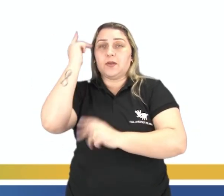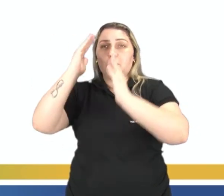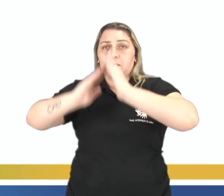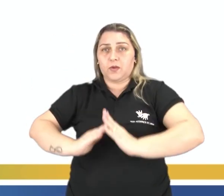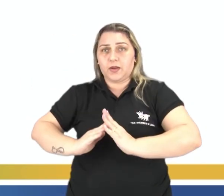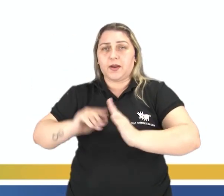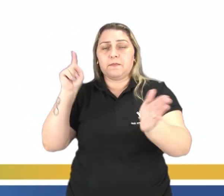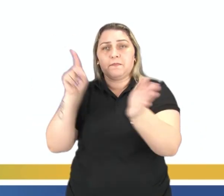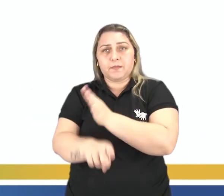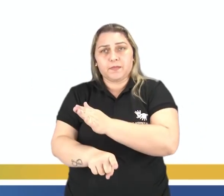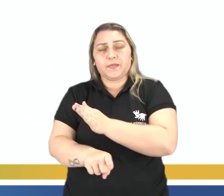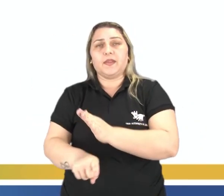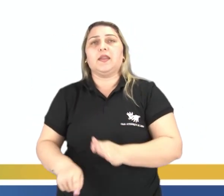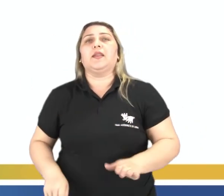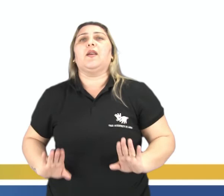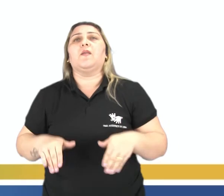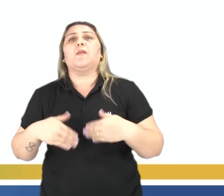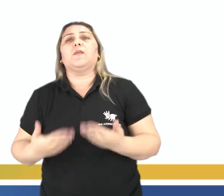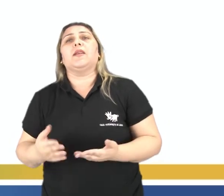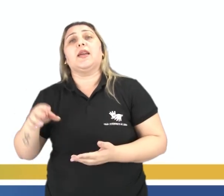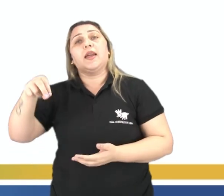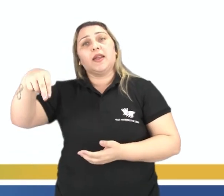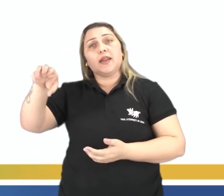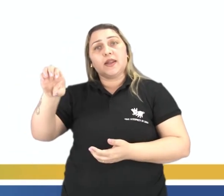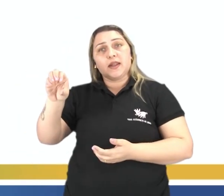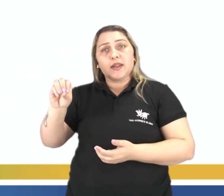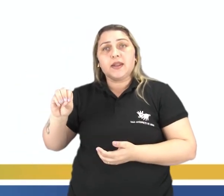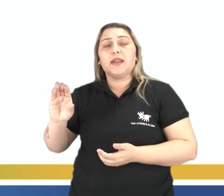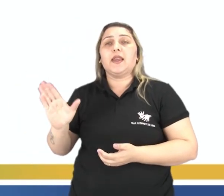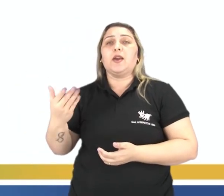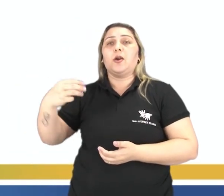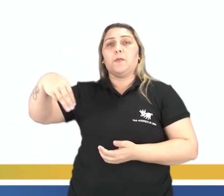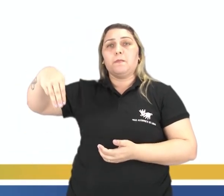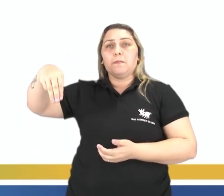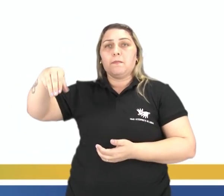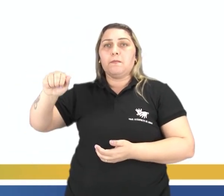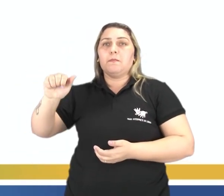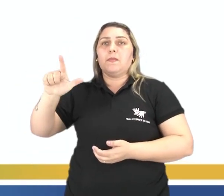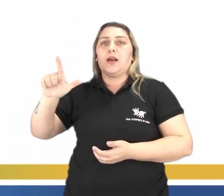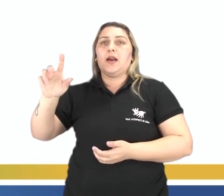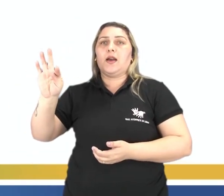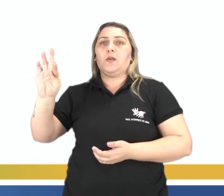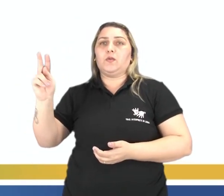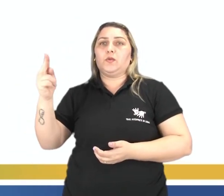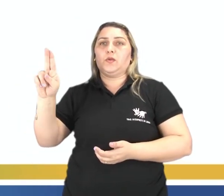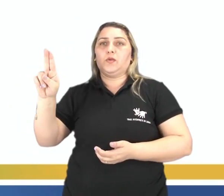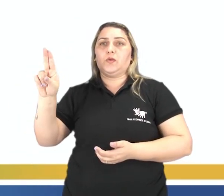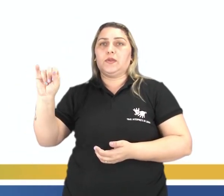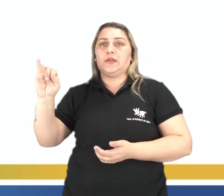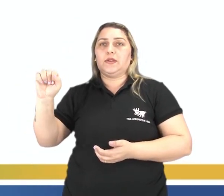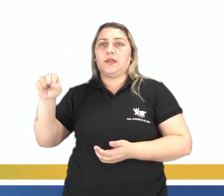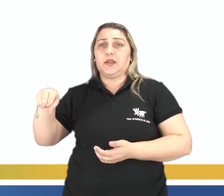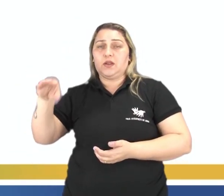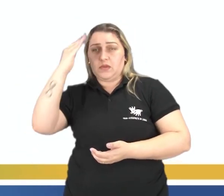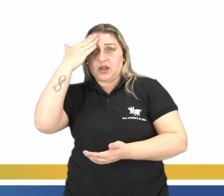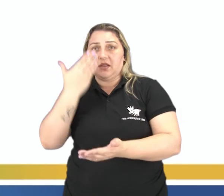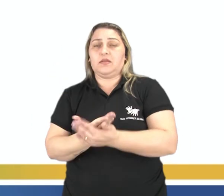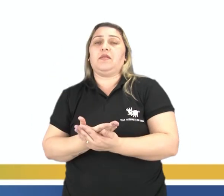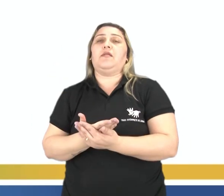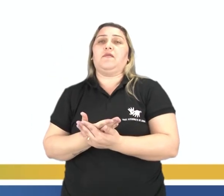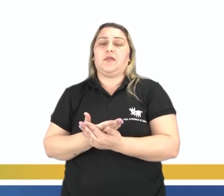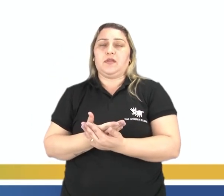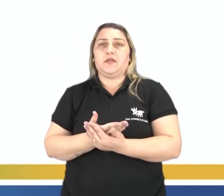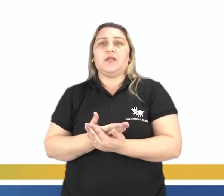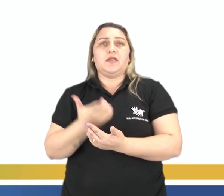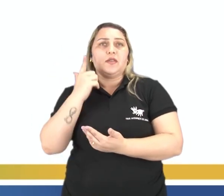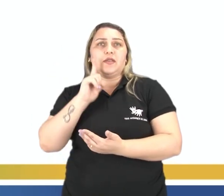Então a pergunta está direcionada ao que os neomalthusianos acreditavam. E conforme o que nós conversamos e com seus conhecimentos também, nós